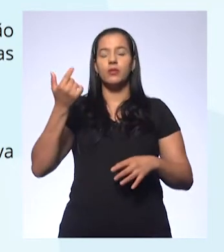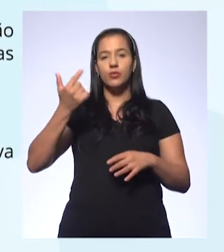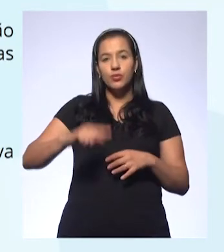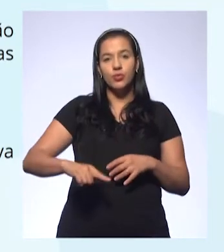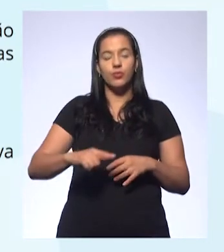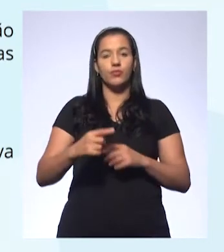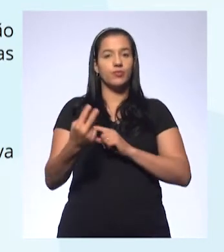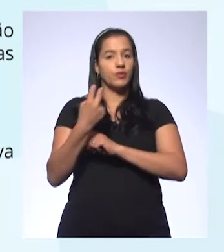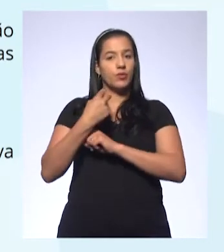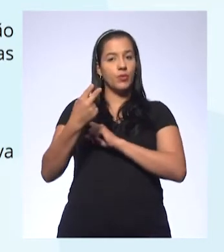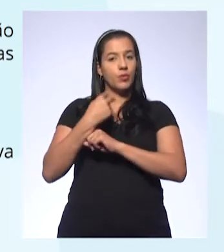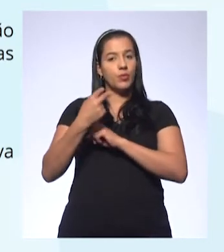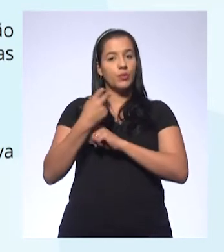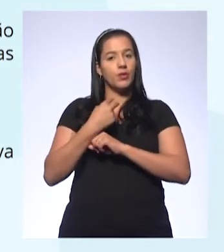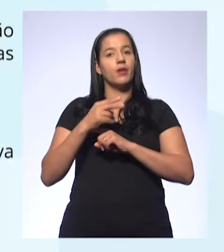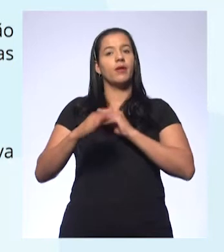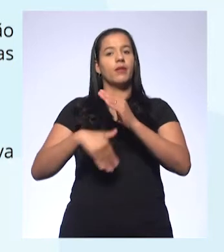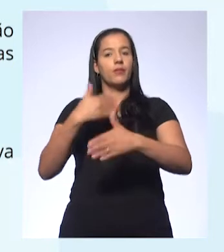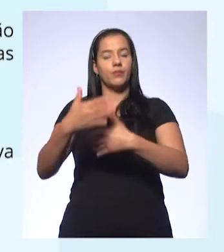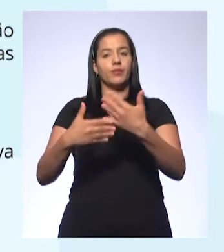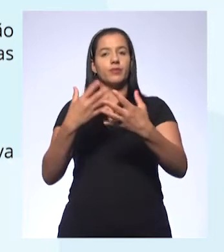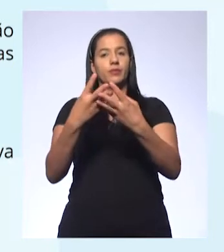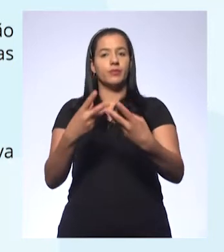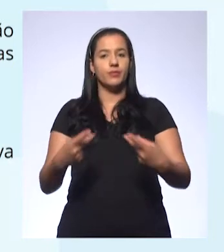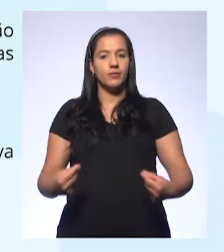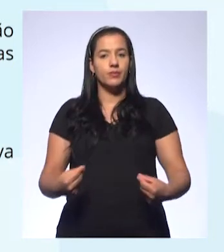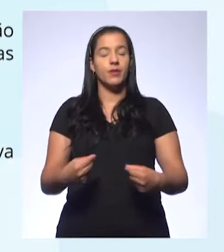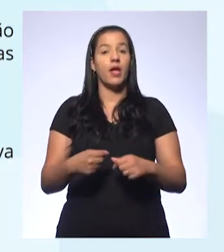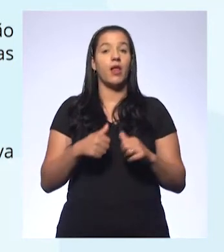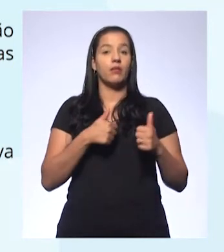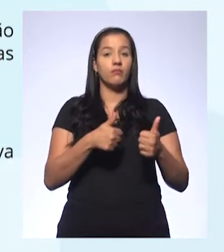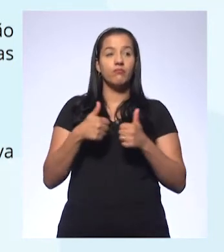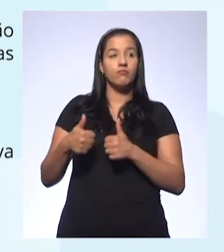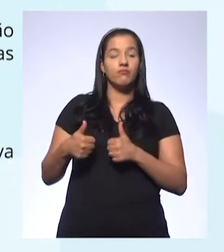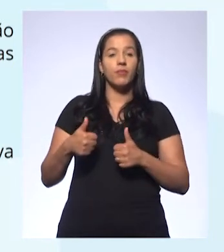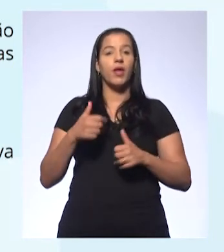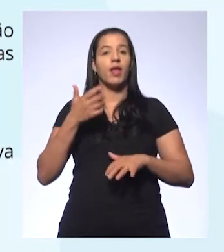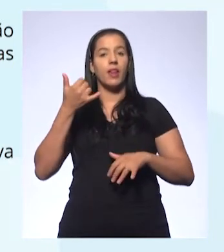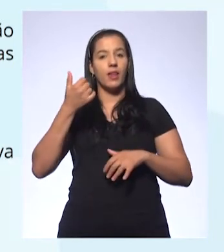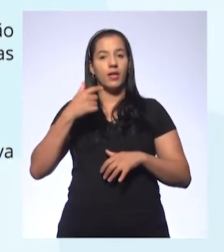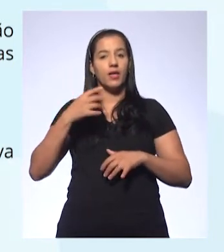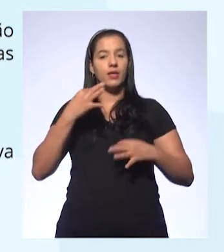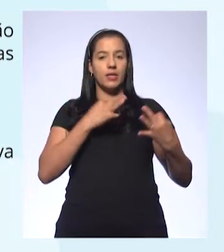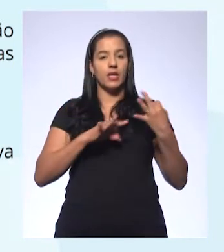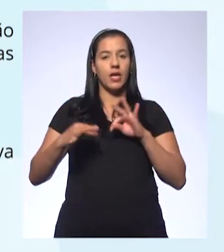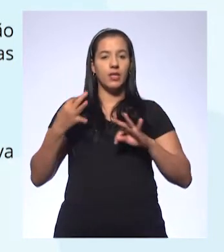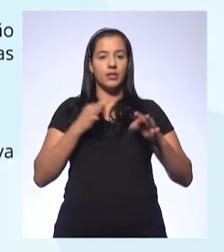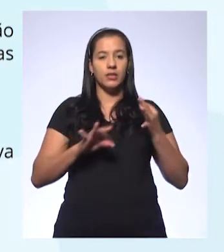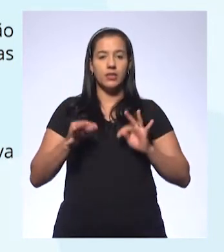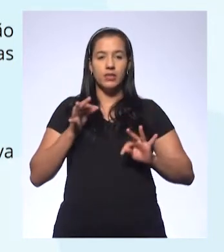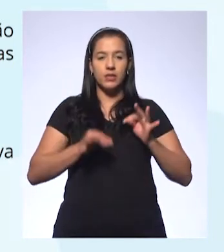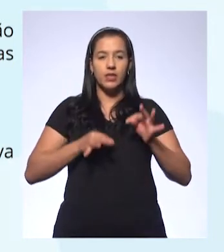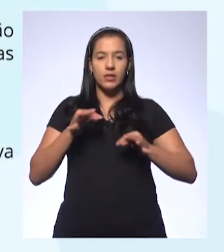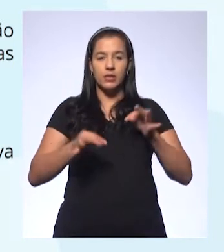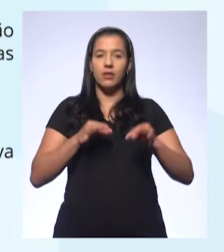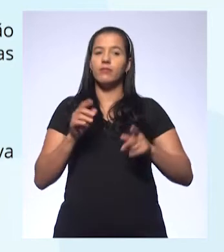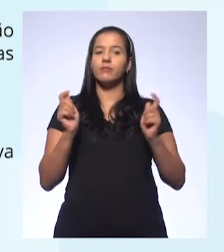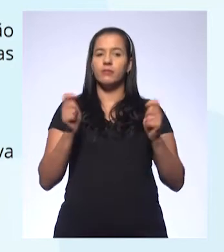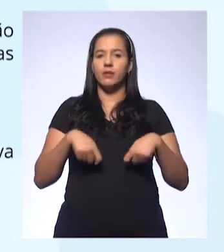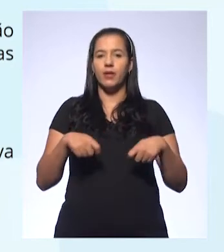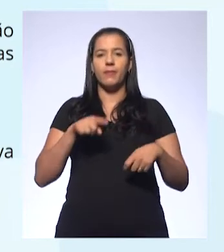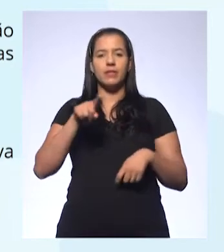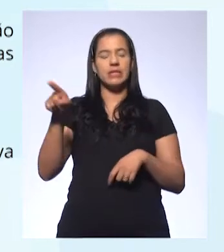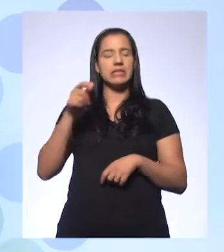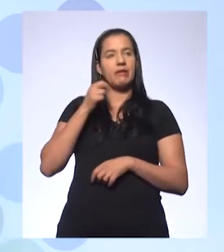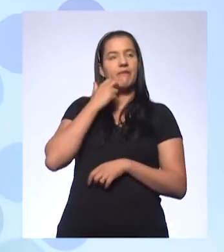não cuidar, elas vão desaparecer. Até este momento, a sífilis ela é tratável. Mas aí o cara tem vergonha, não vai no médico,